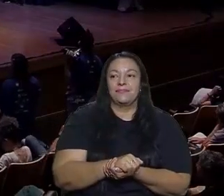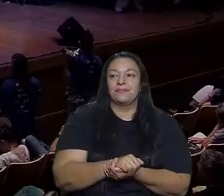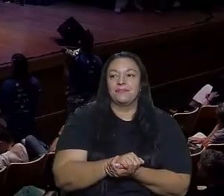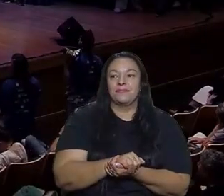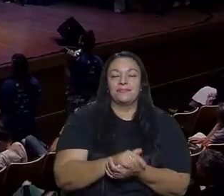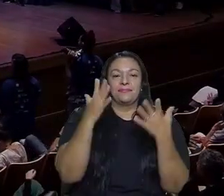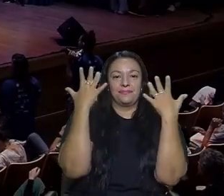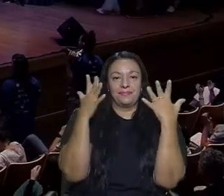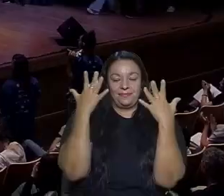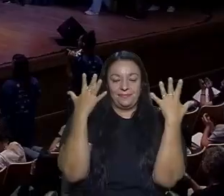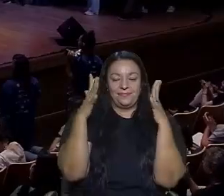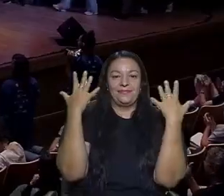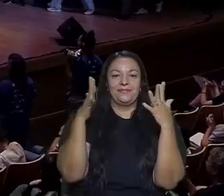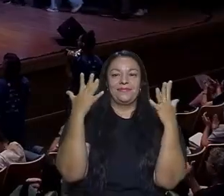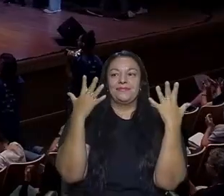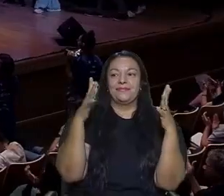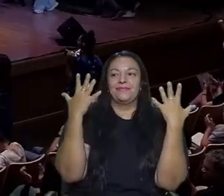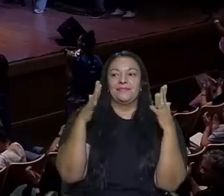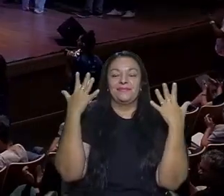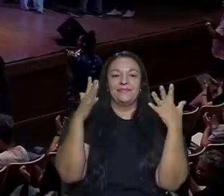Aí, vamos aplaudi-lo.